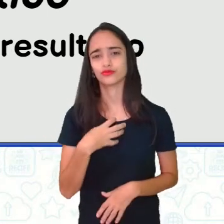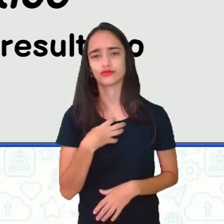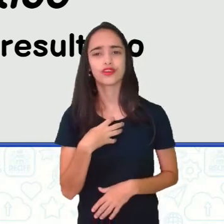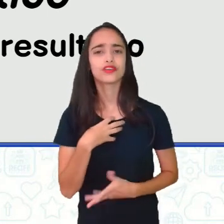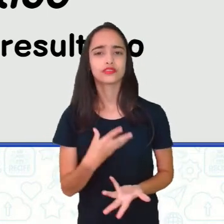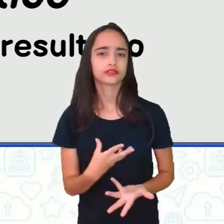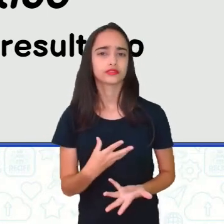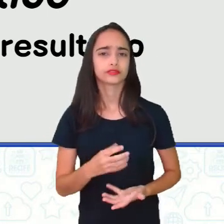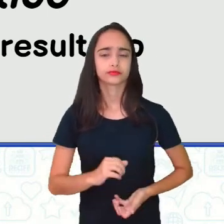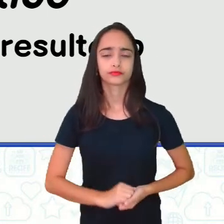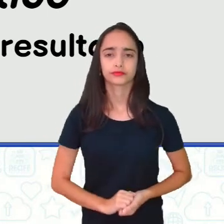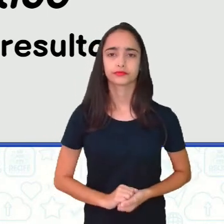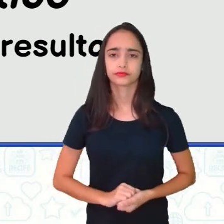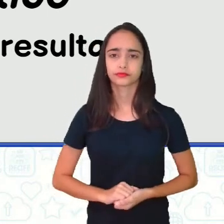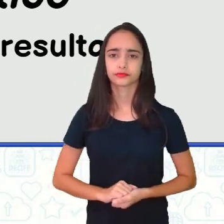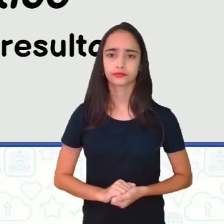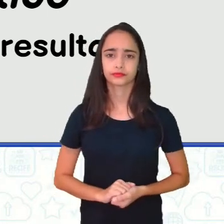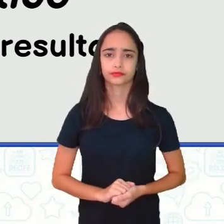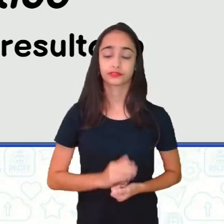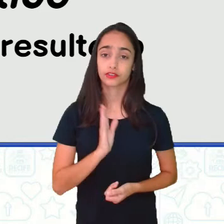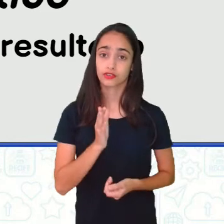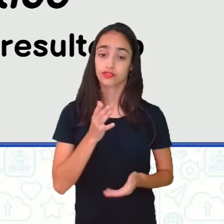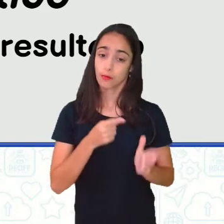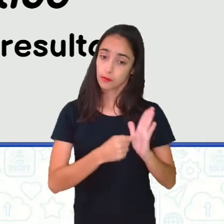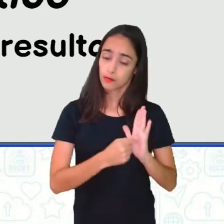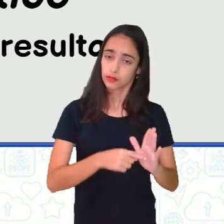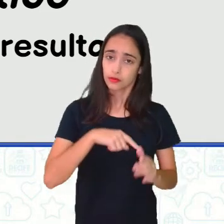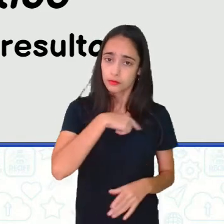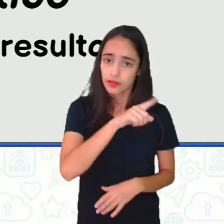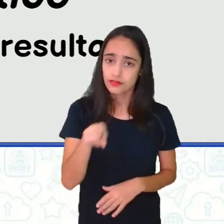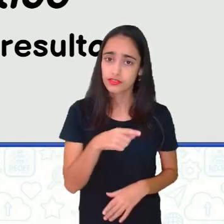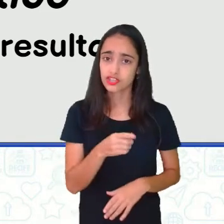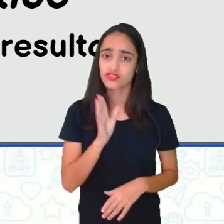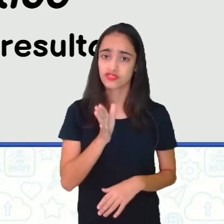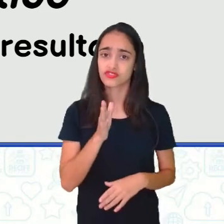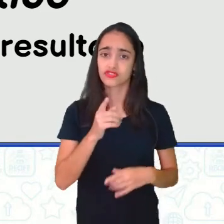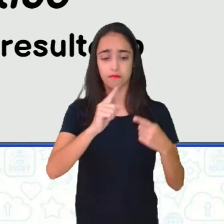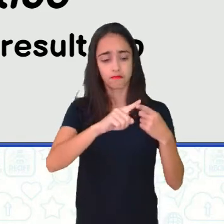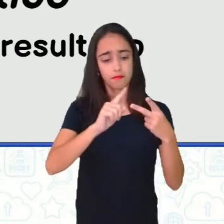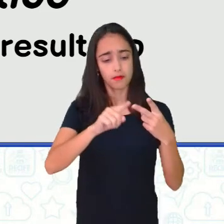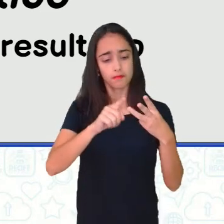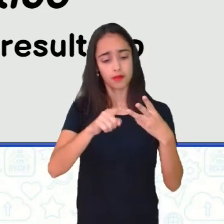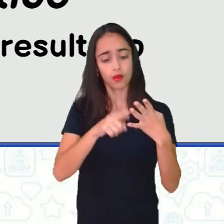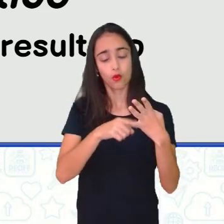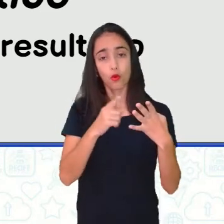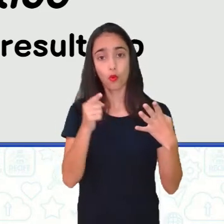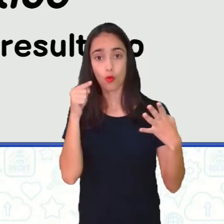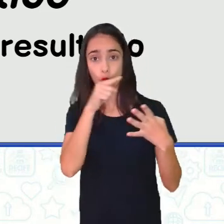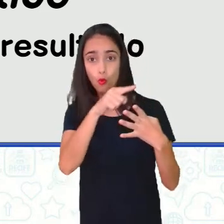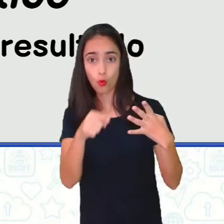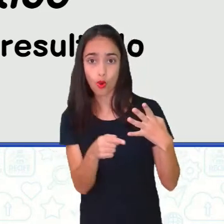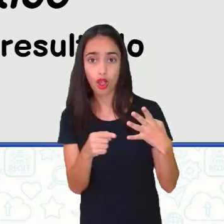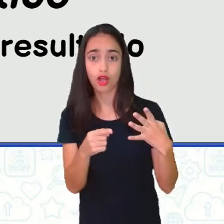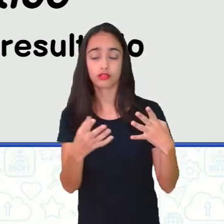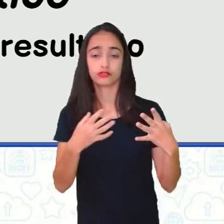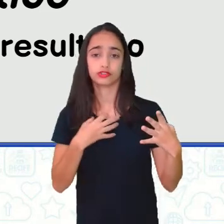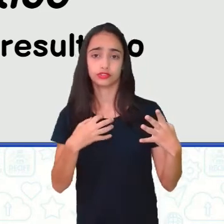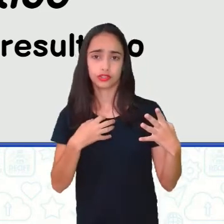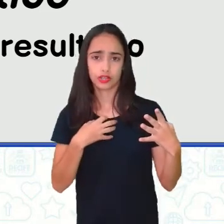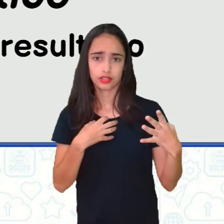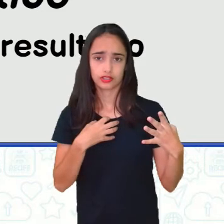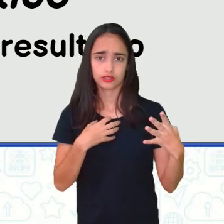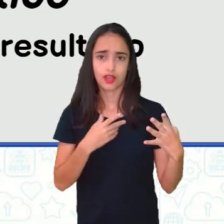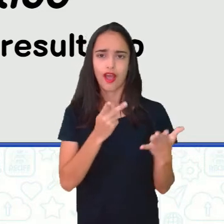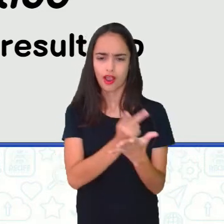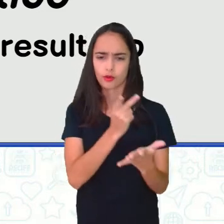defesa, e pode ser para fora. Então, eu botei quatro possibilidades. Que vai acontecer alguma? Vai, mas você não tem